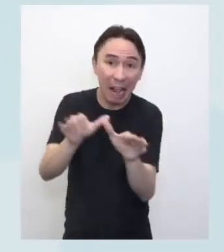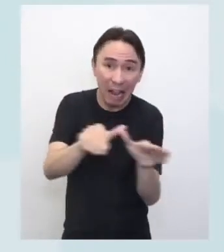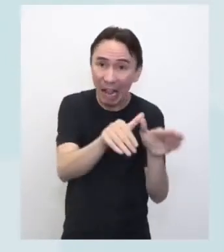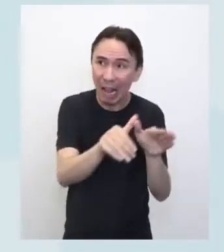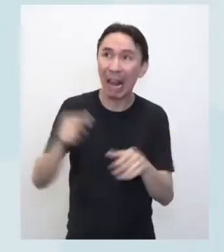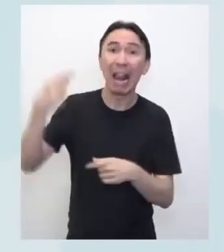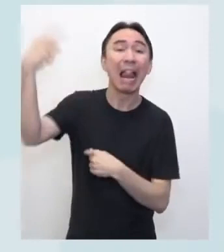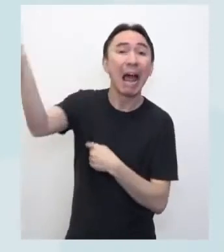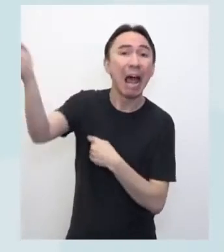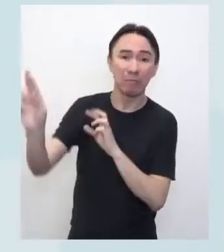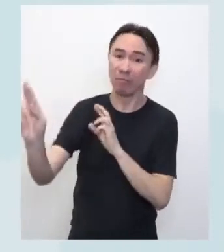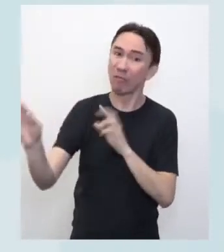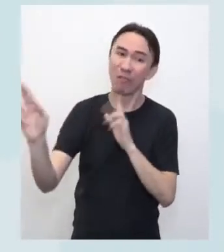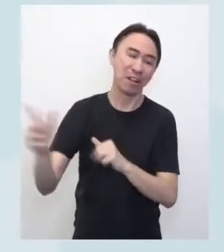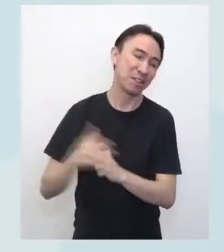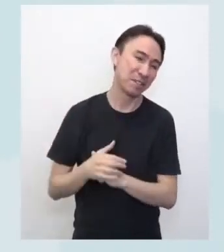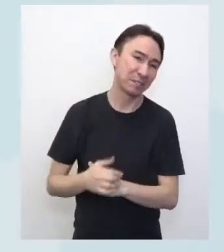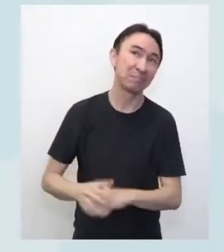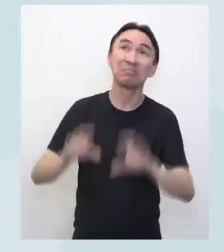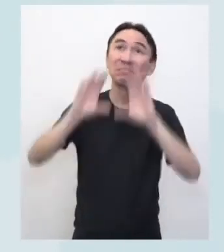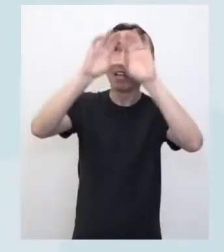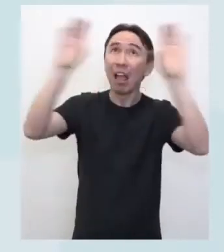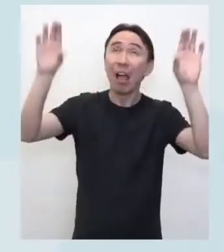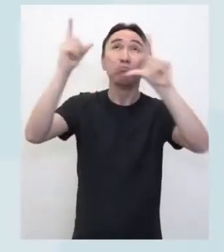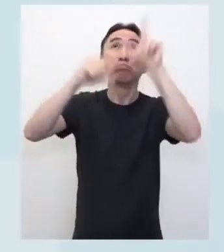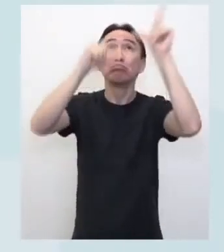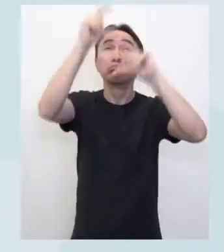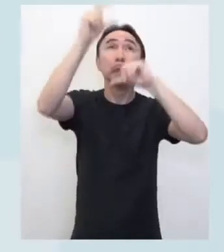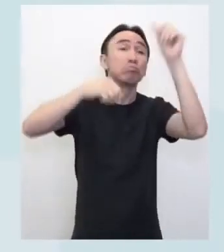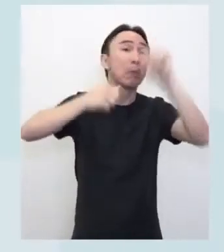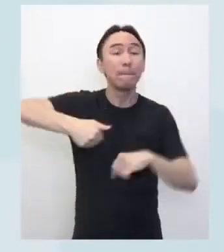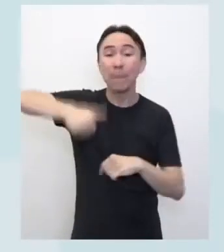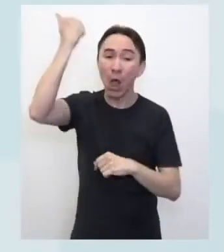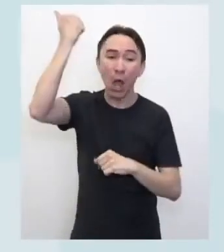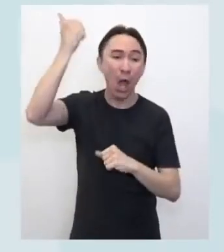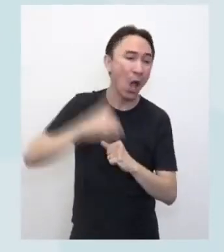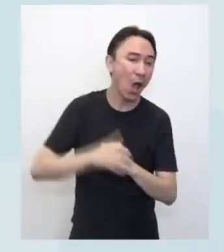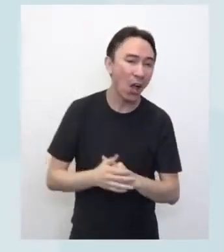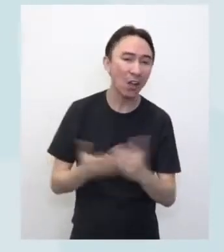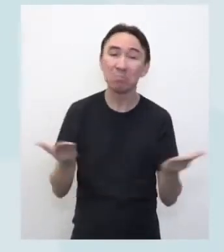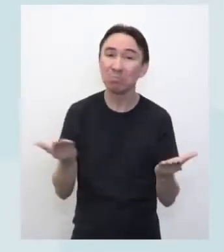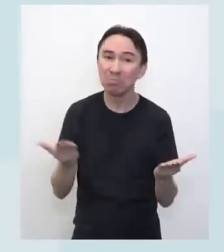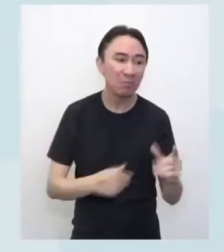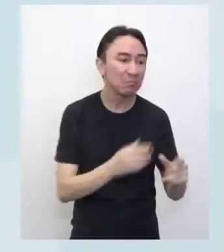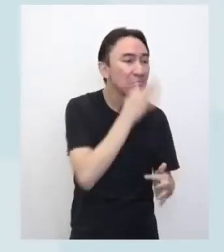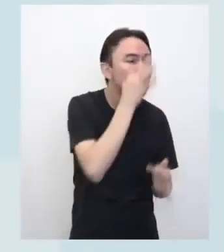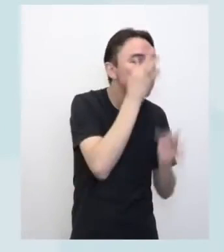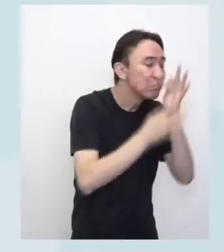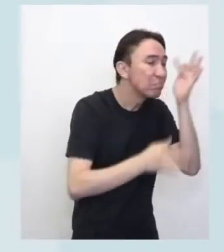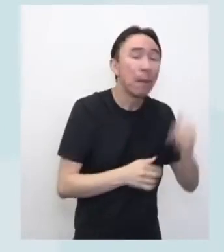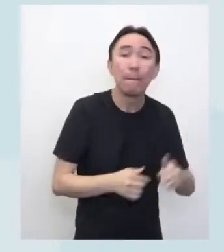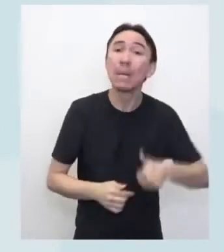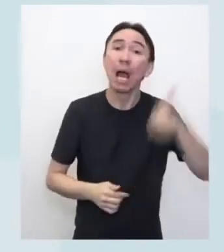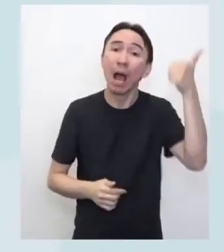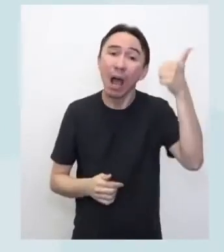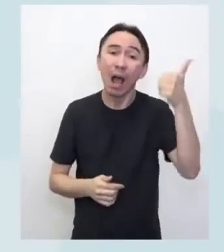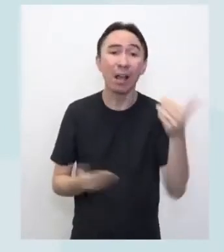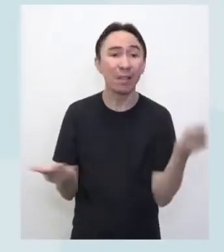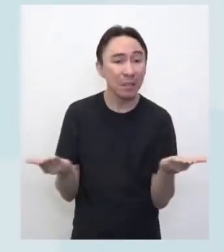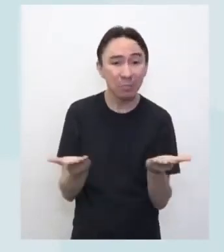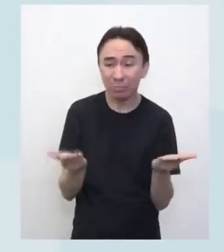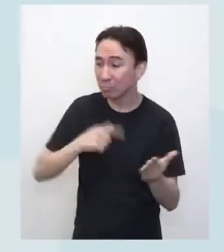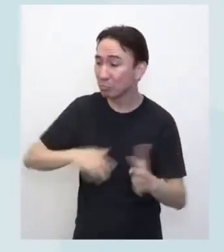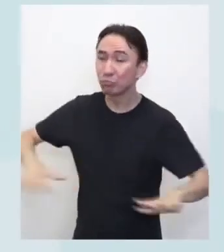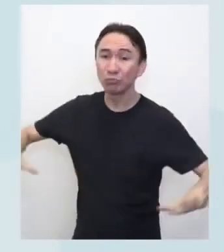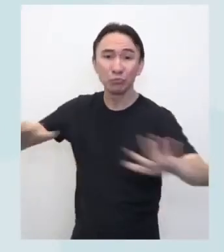como lá. Nosso céu tem mais estrelas, nossas várzeas têm mais flores, nossos bosques têm mais